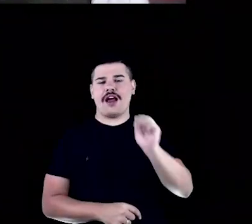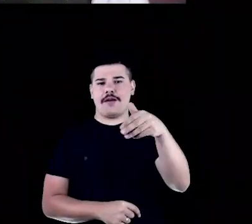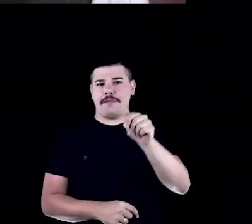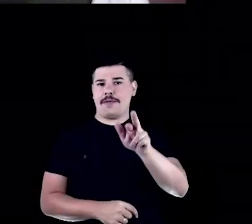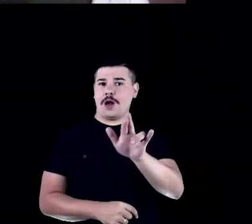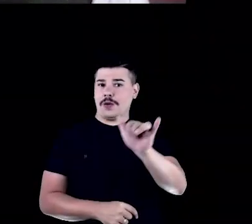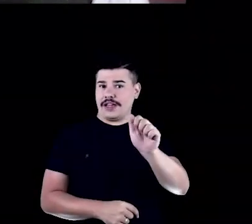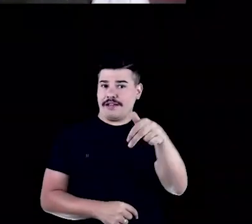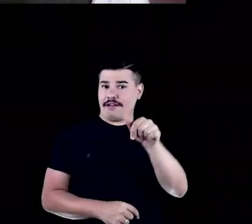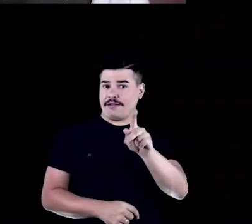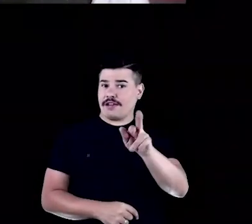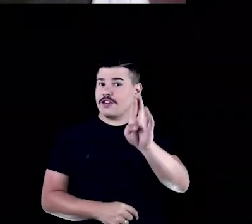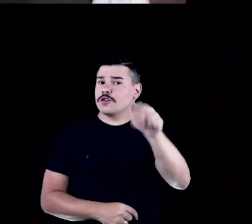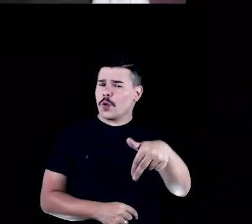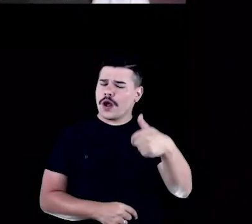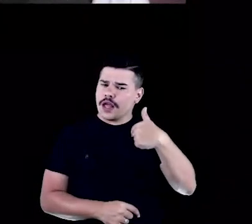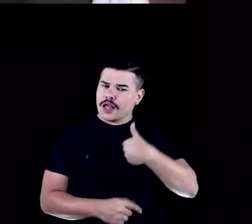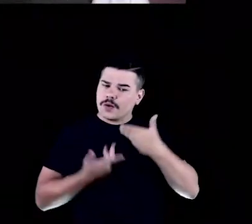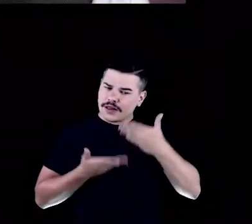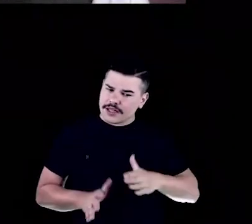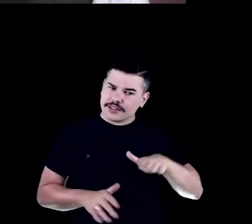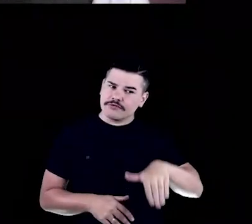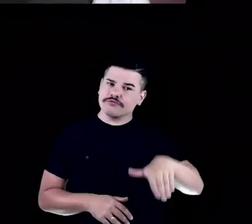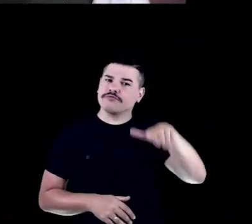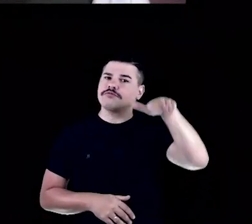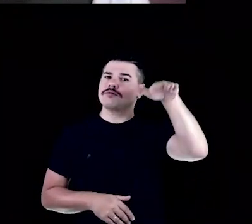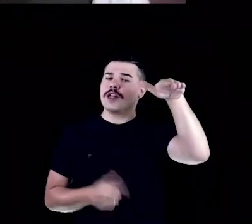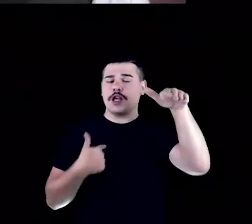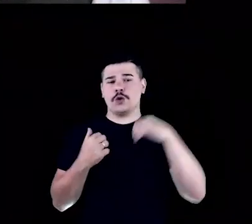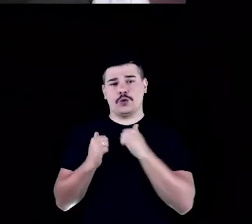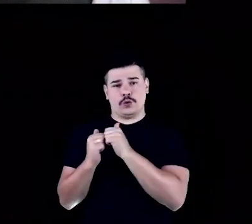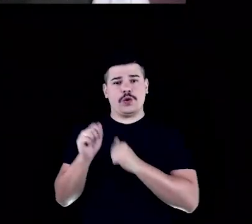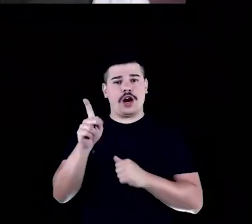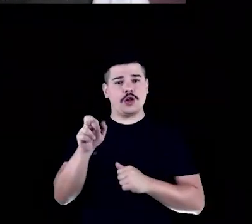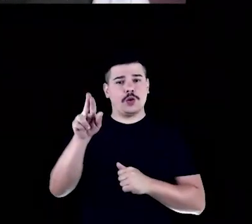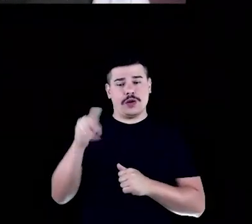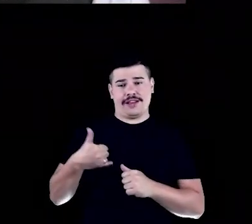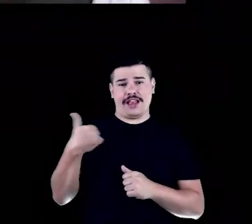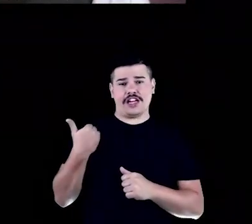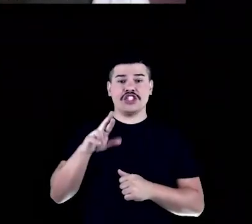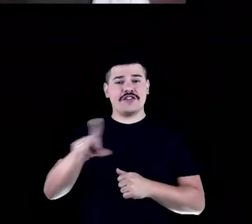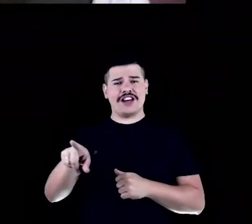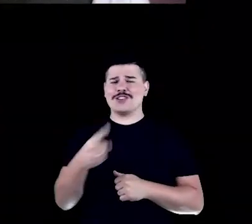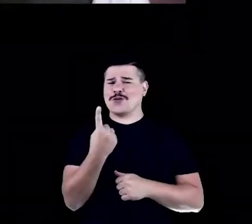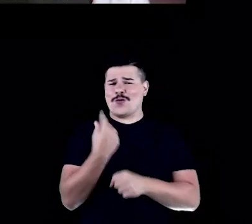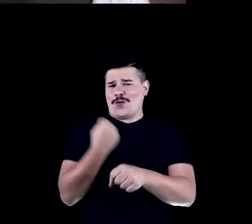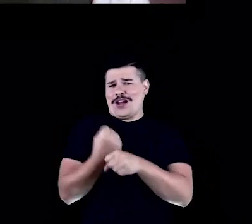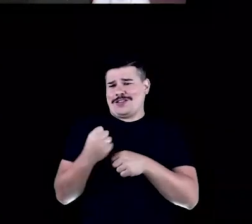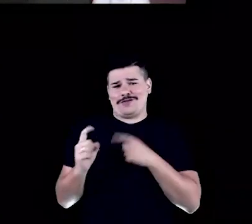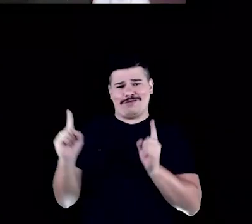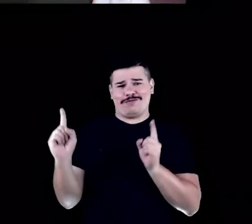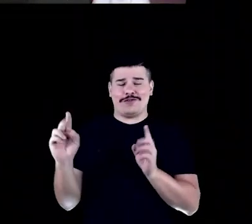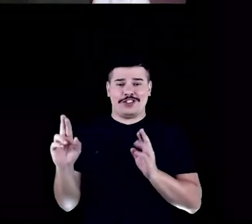Laurie Anderson, assim. Então, para mim, eu nasci dentro desse contexto, acho que eu e o Arthur, a gente tem um ano de diferença. Então,